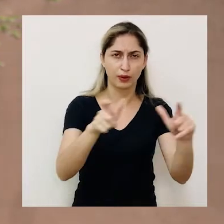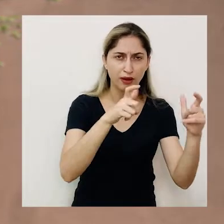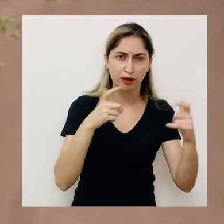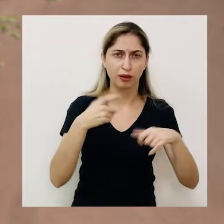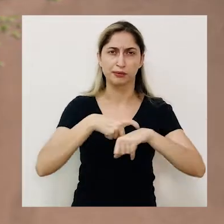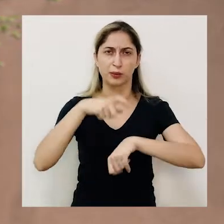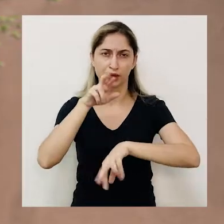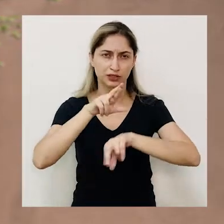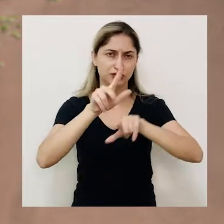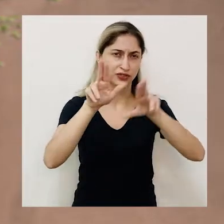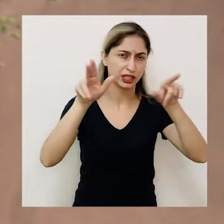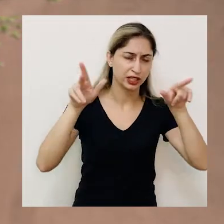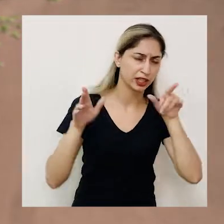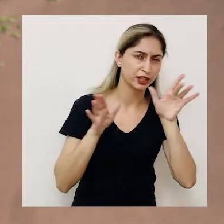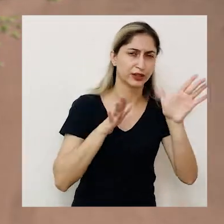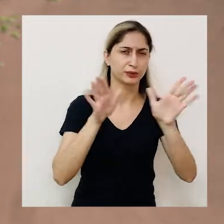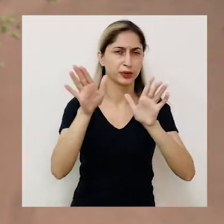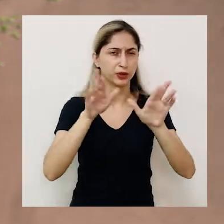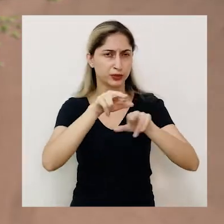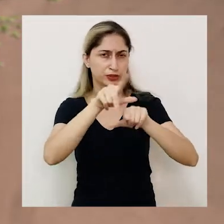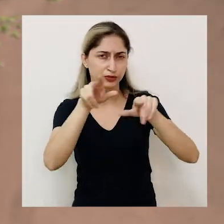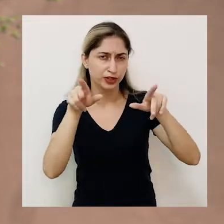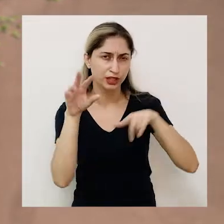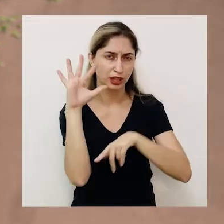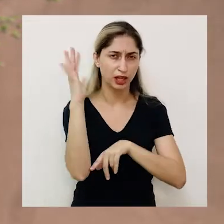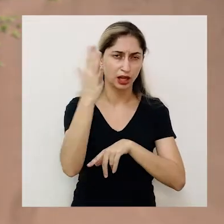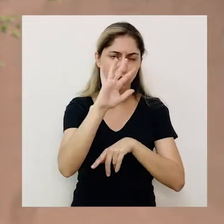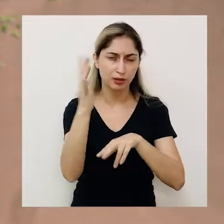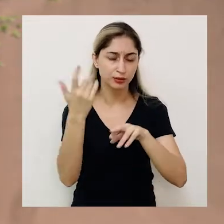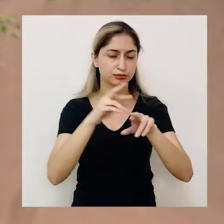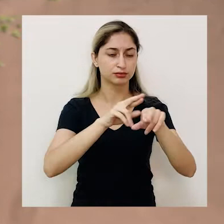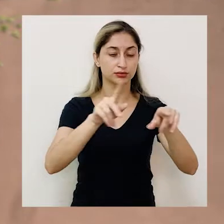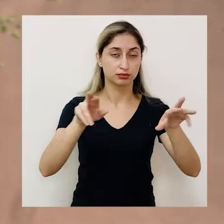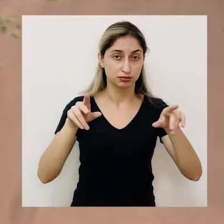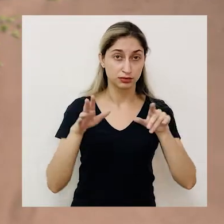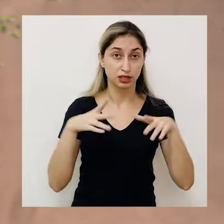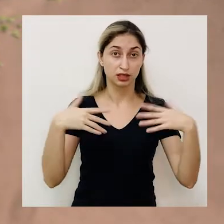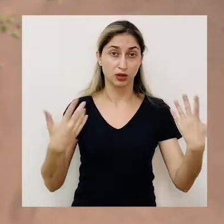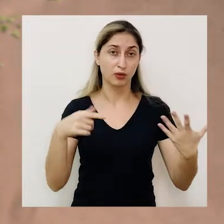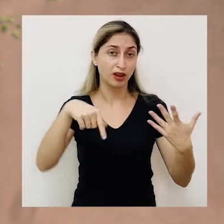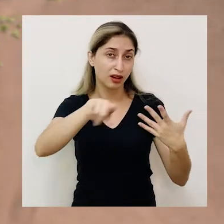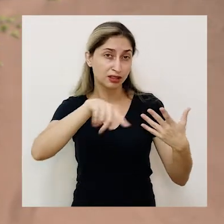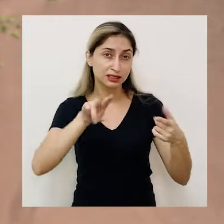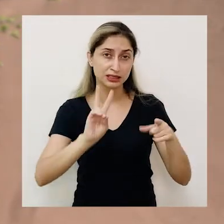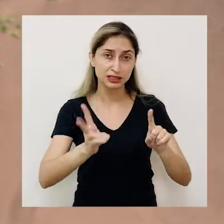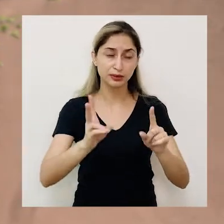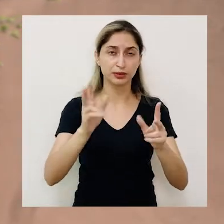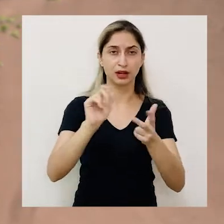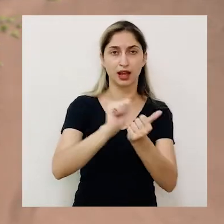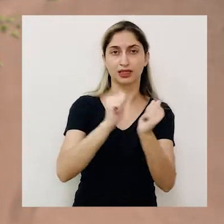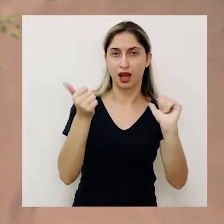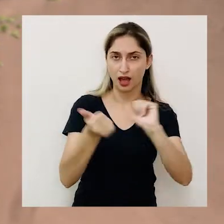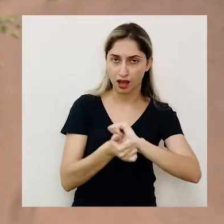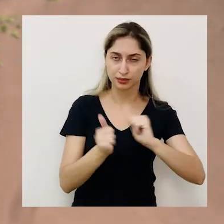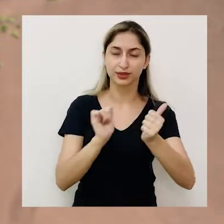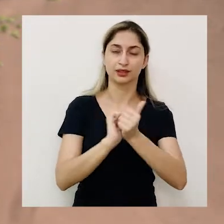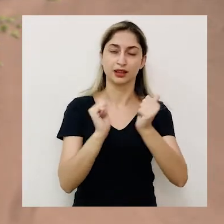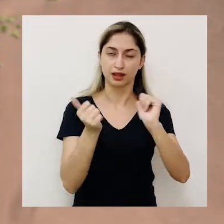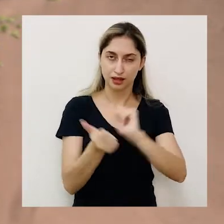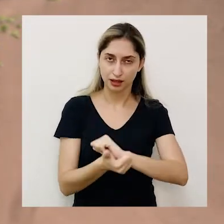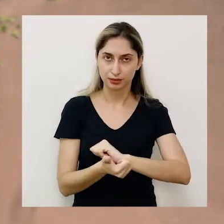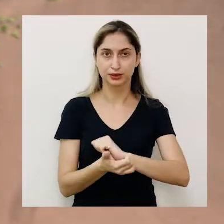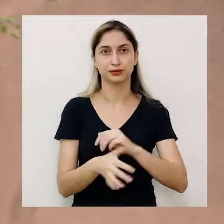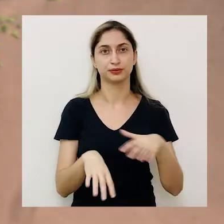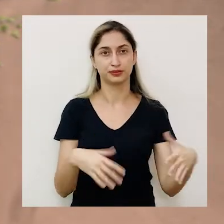e elas têm muito poder de se reconfigurar em uma outra coisa ou se